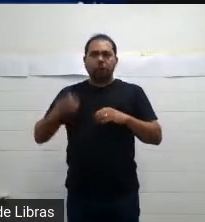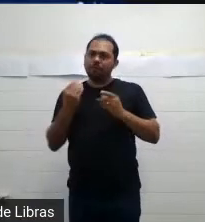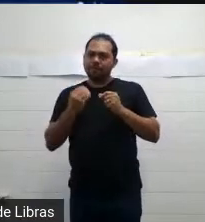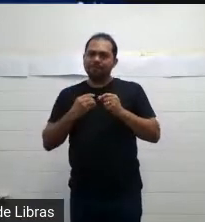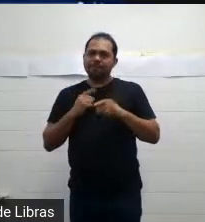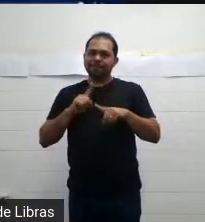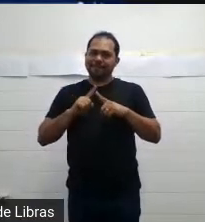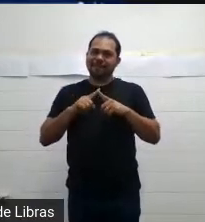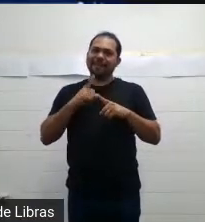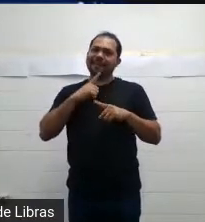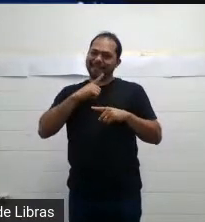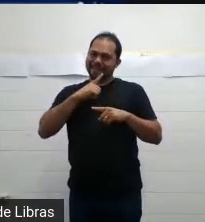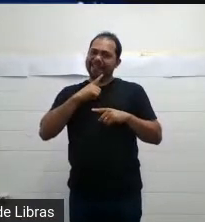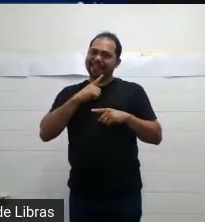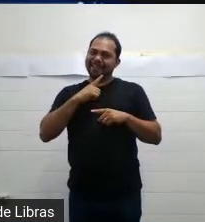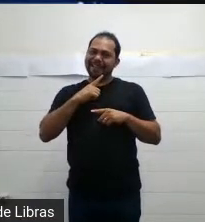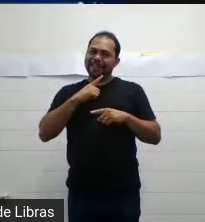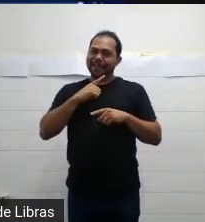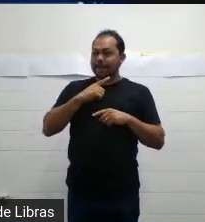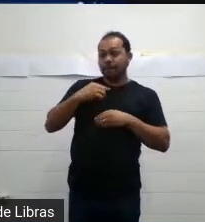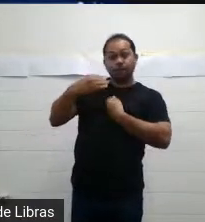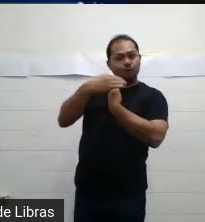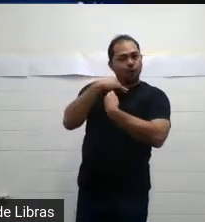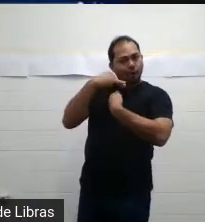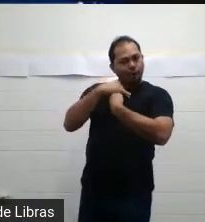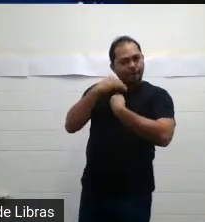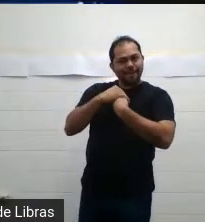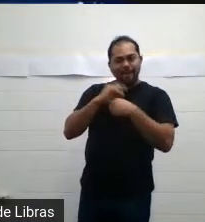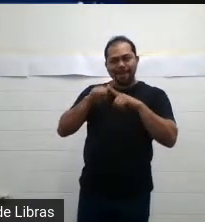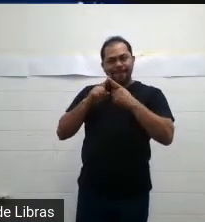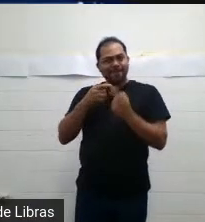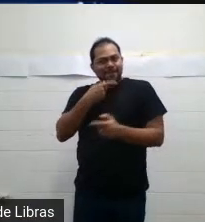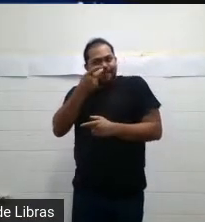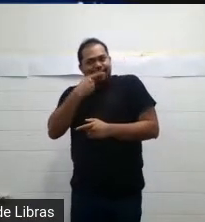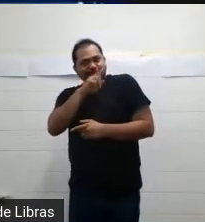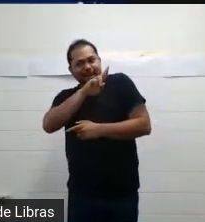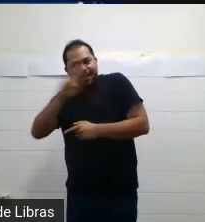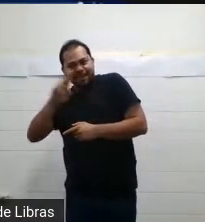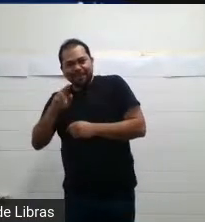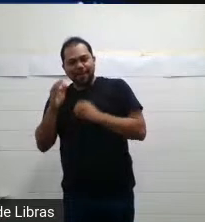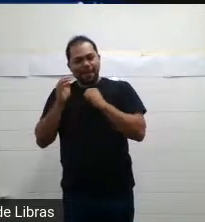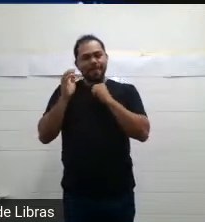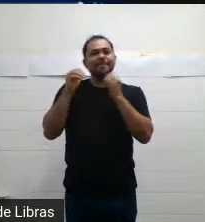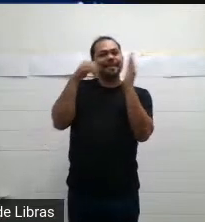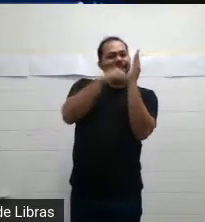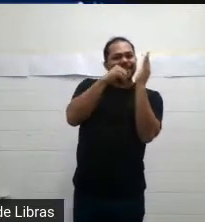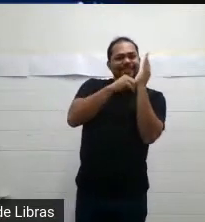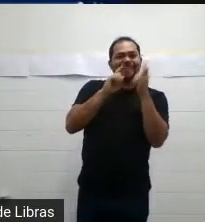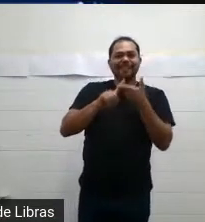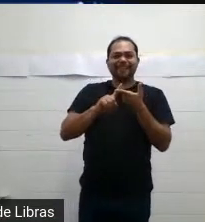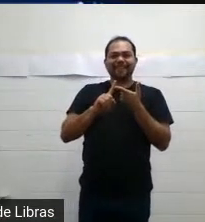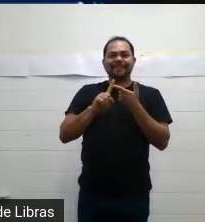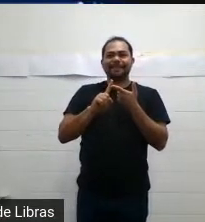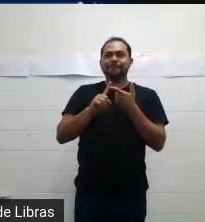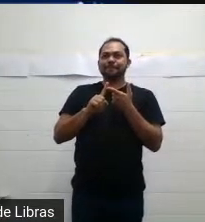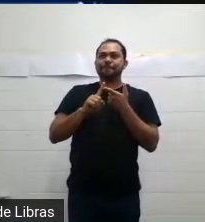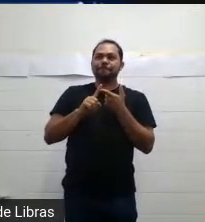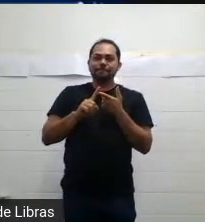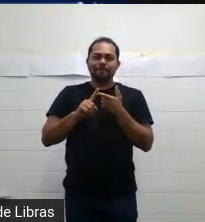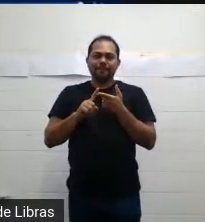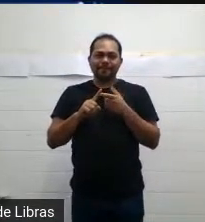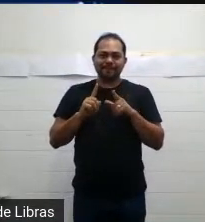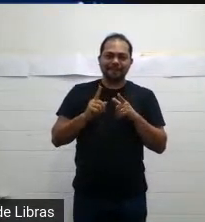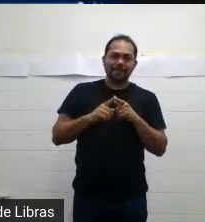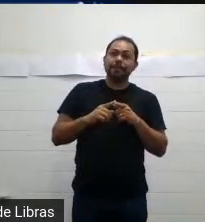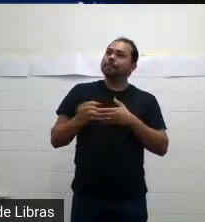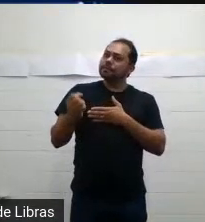falar, que, assim, beijada pela sala inteira, somente, né, que me deu um suporte,